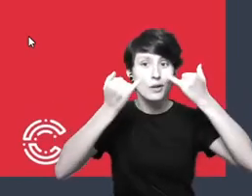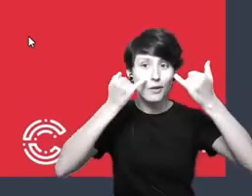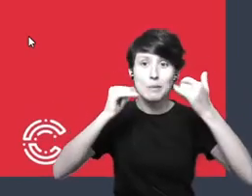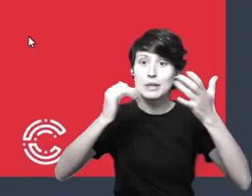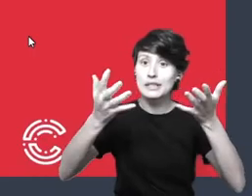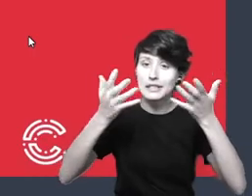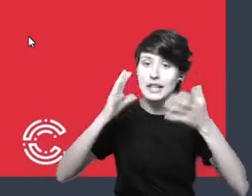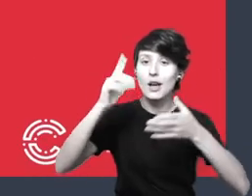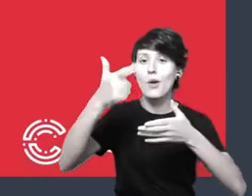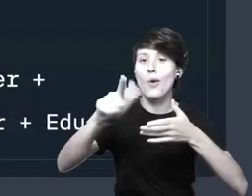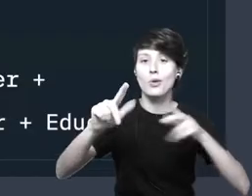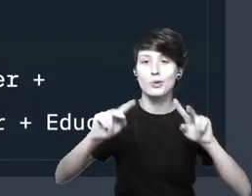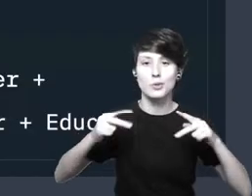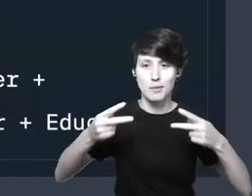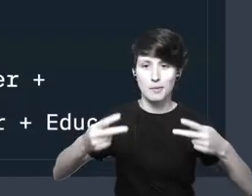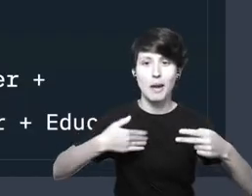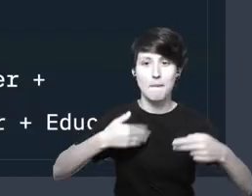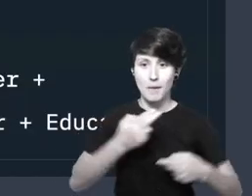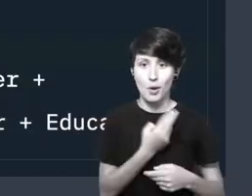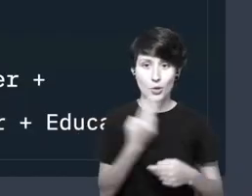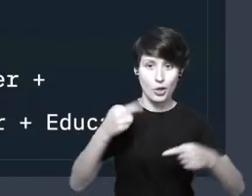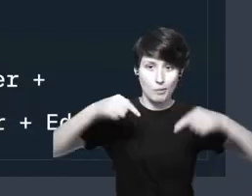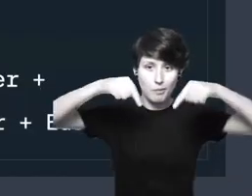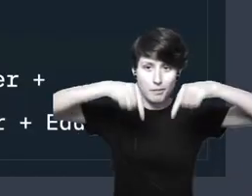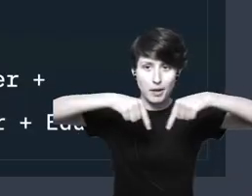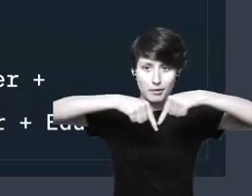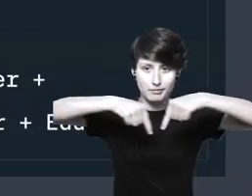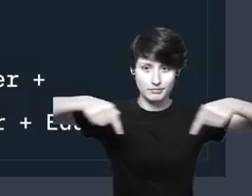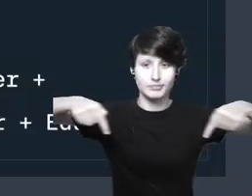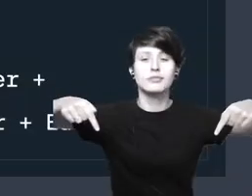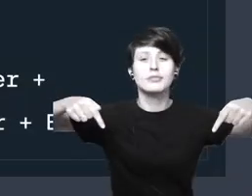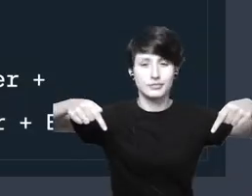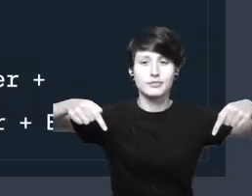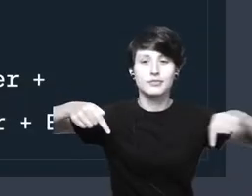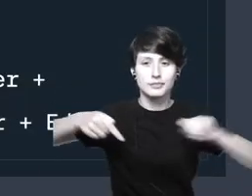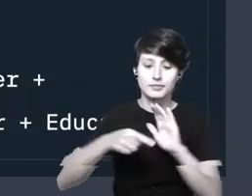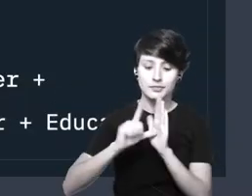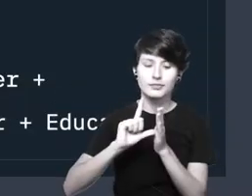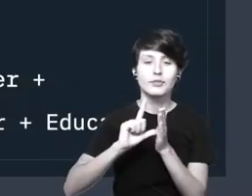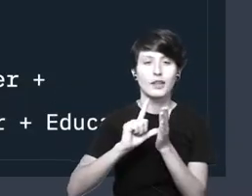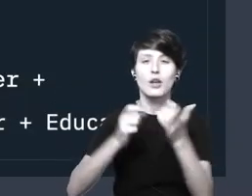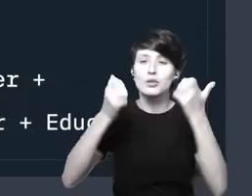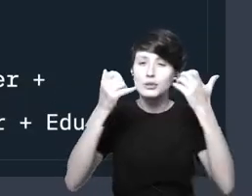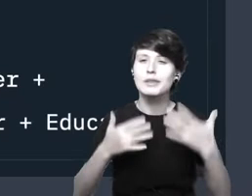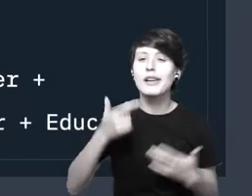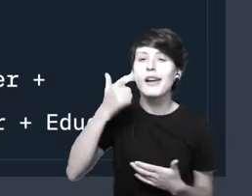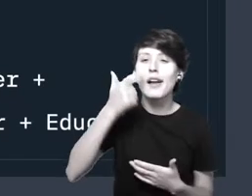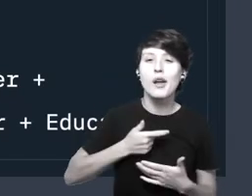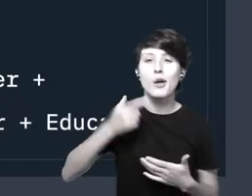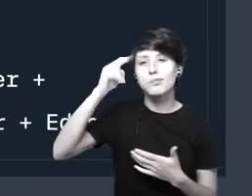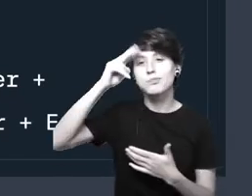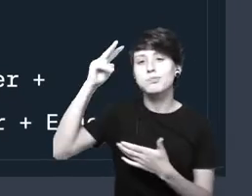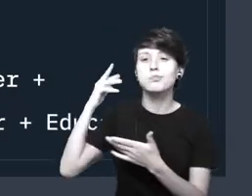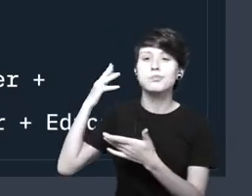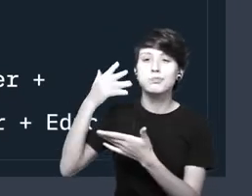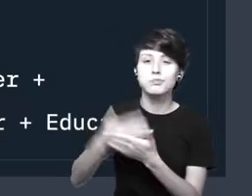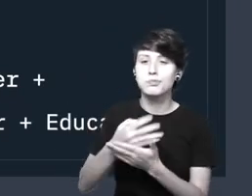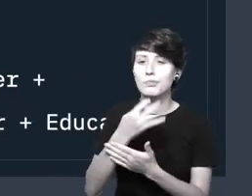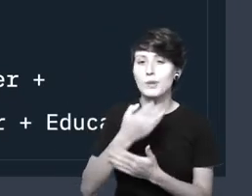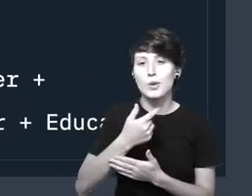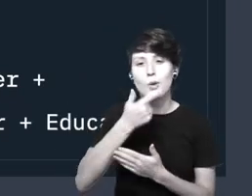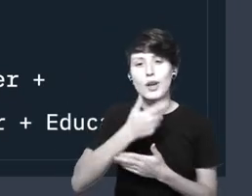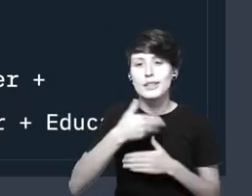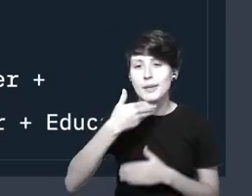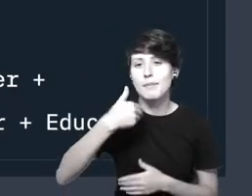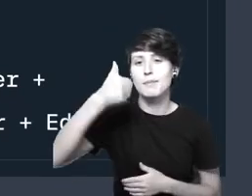links abaixo do meu nome. Deixa primeiro de tudo eu falar quem eu sou, de onde eu estou vindo, para vocês me conhecerem um pouquinho mais.